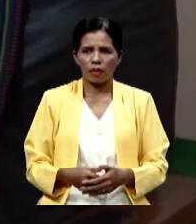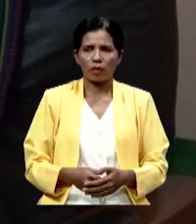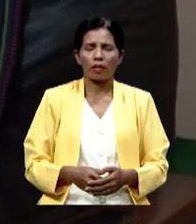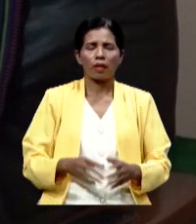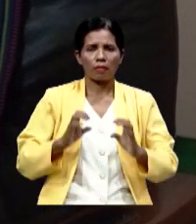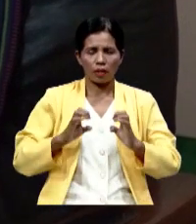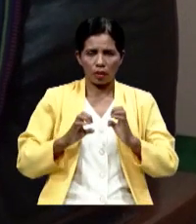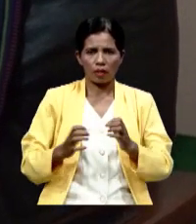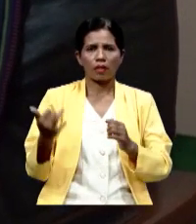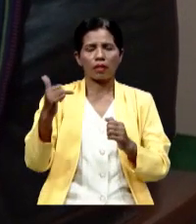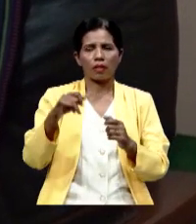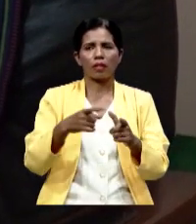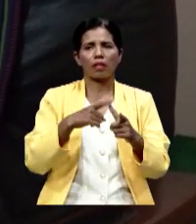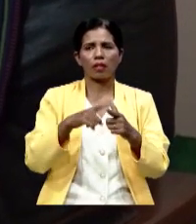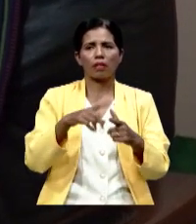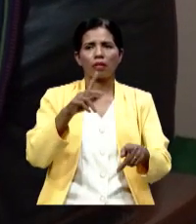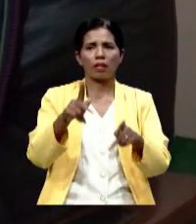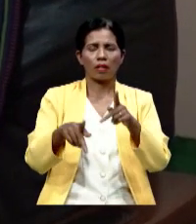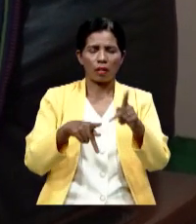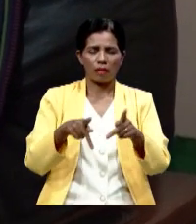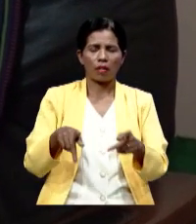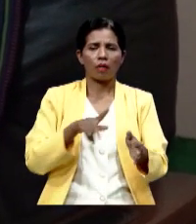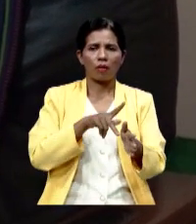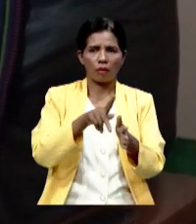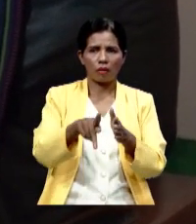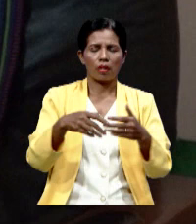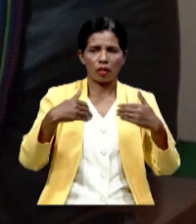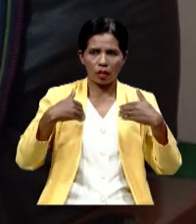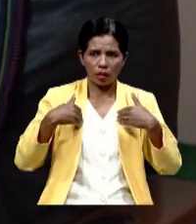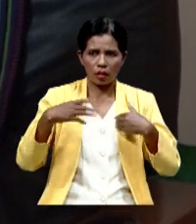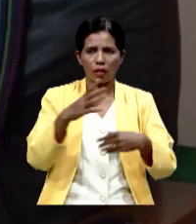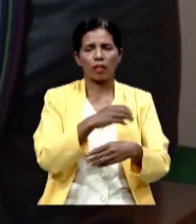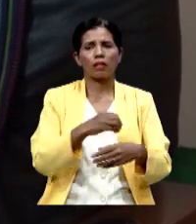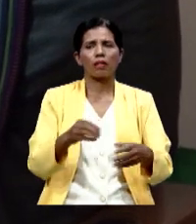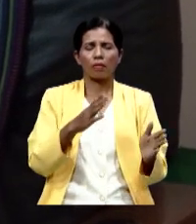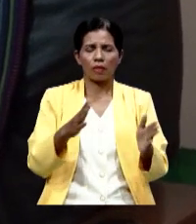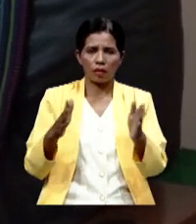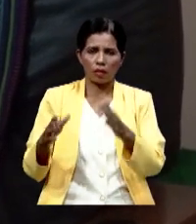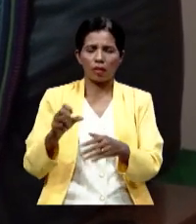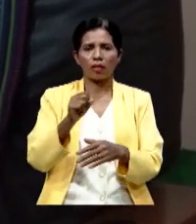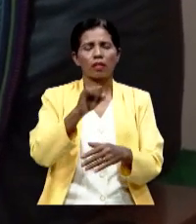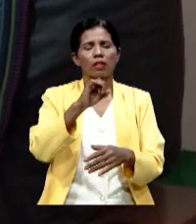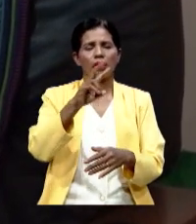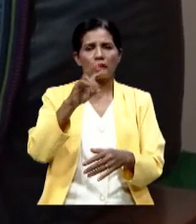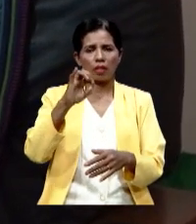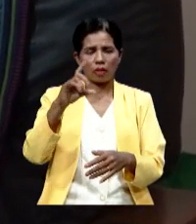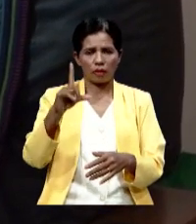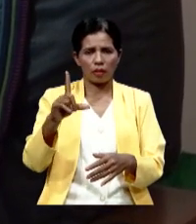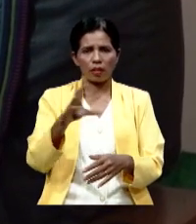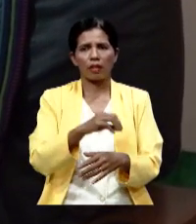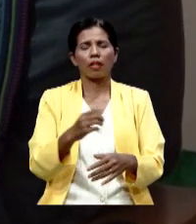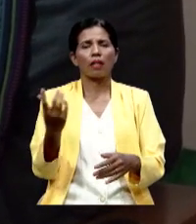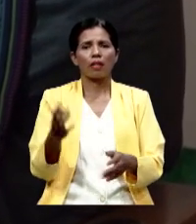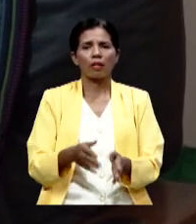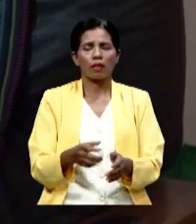urgente sera ema preso e a carico providência cautelar e processo civil, né, sempre